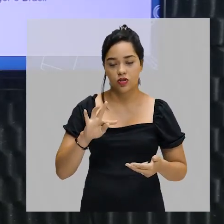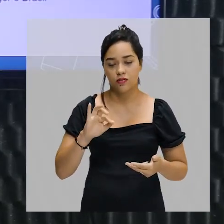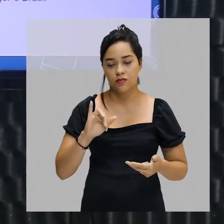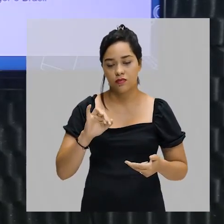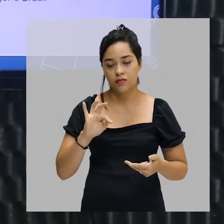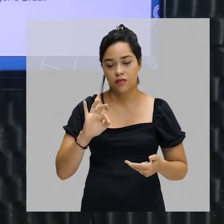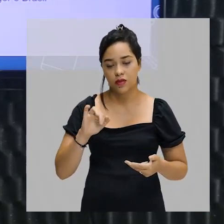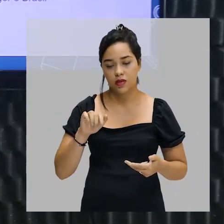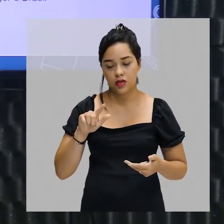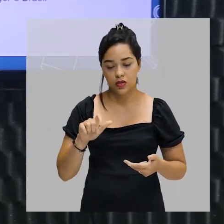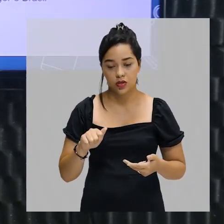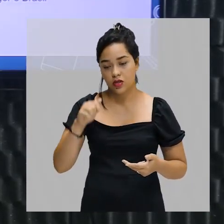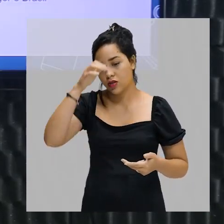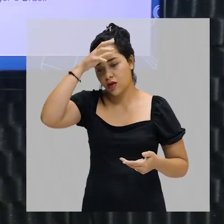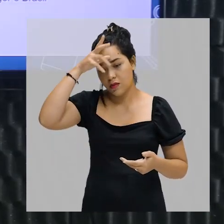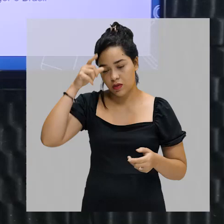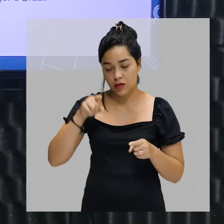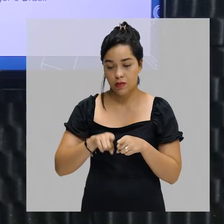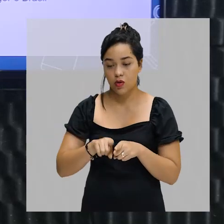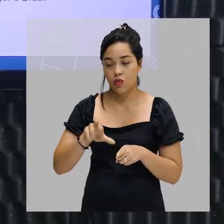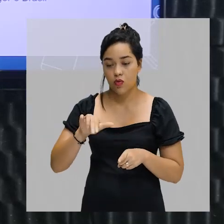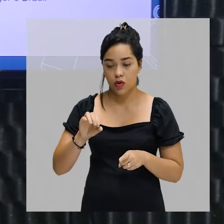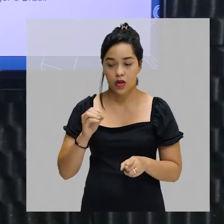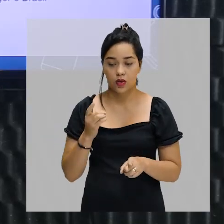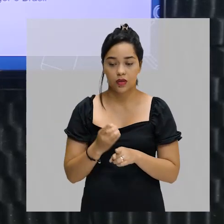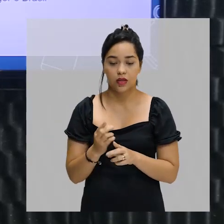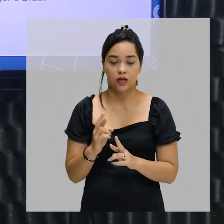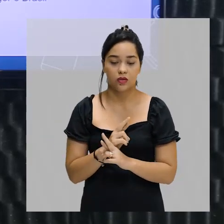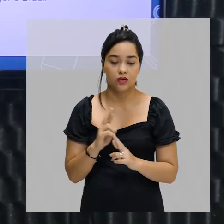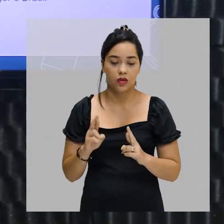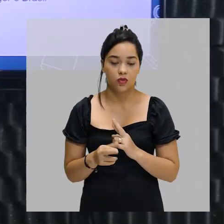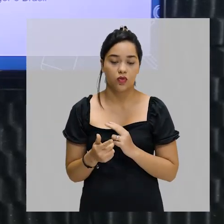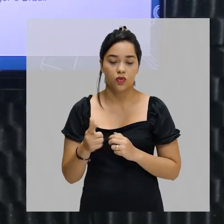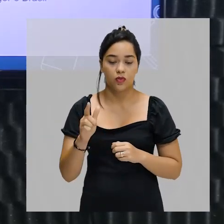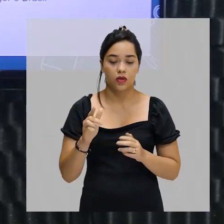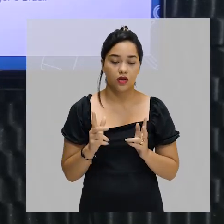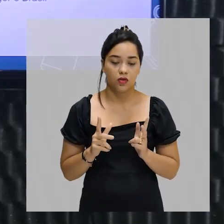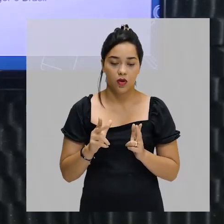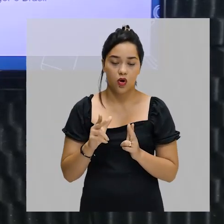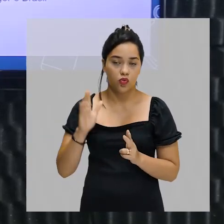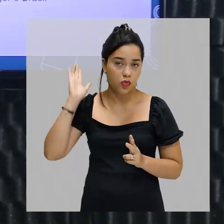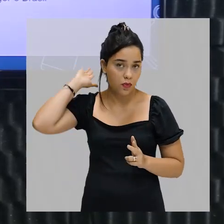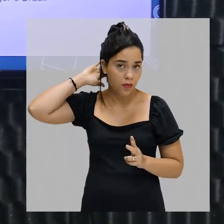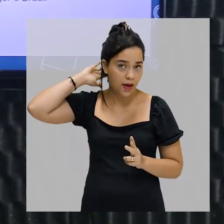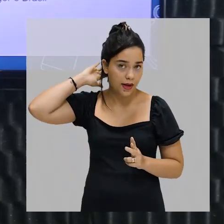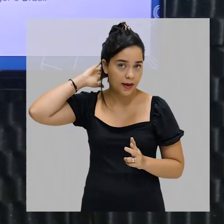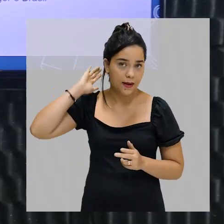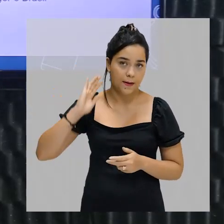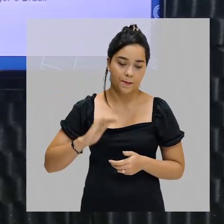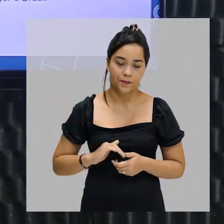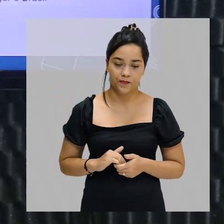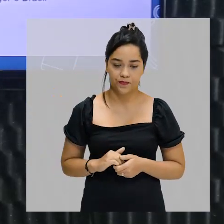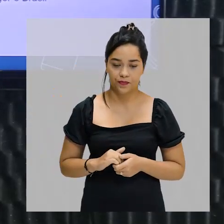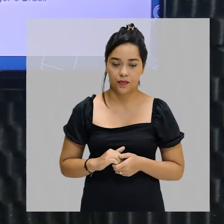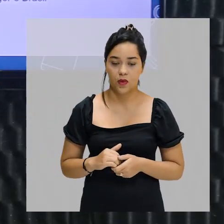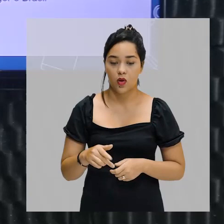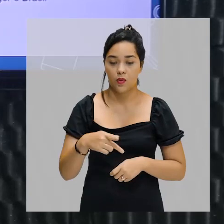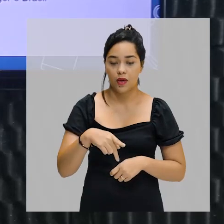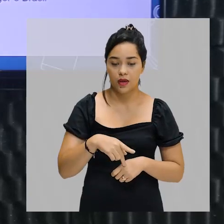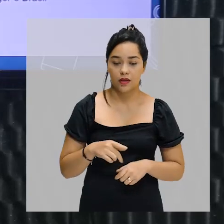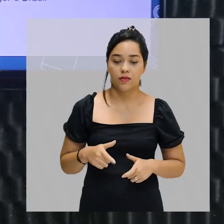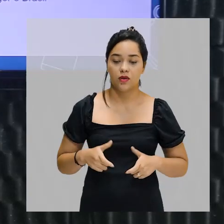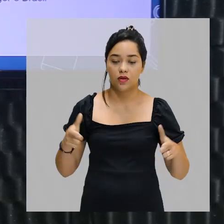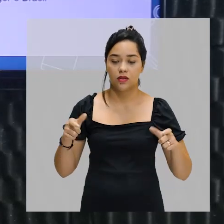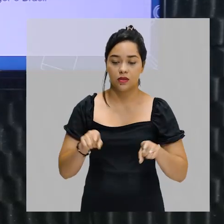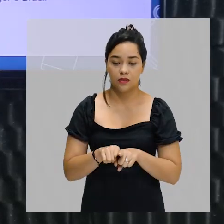de 300 mil toneladas de urânio. Okay? Já foram identificados potenciais em áreas em Pitinga, na